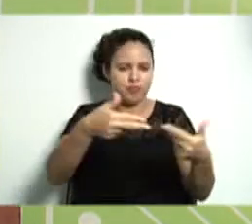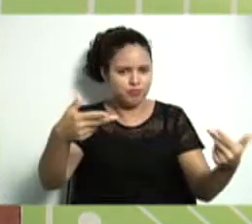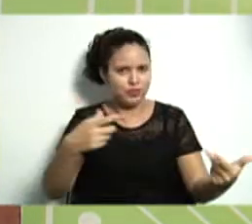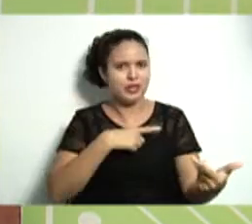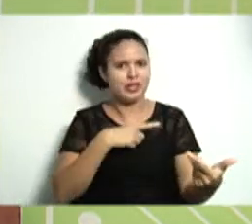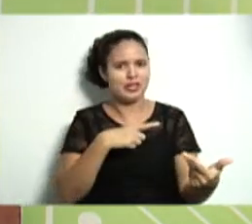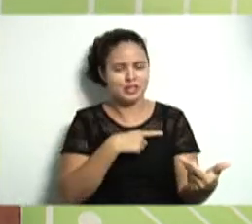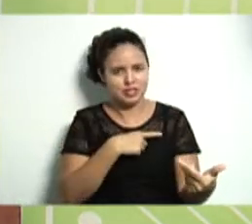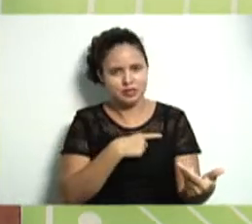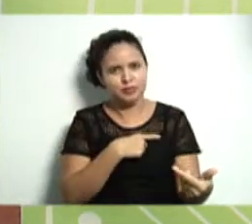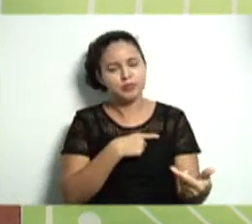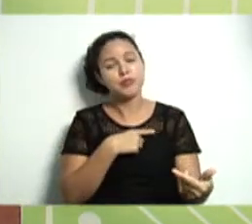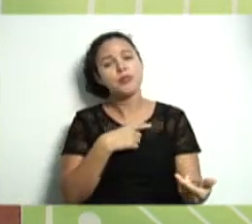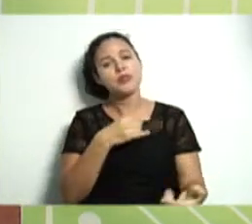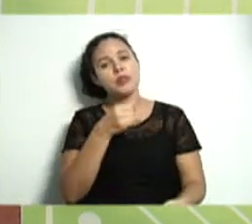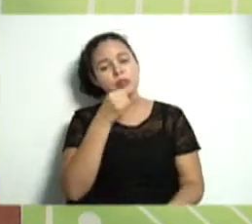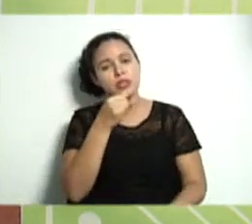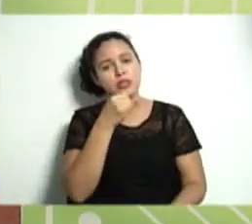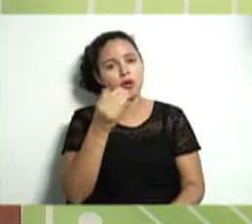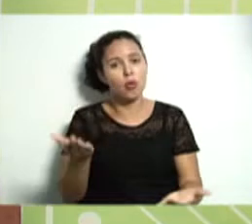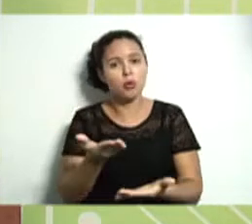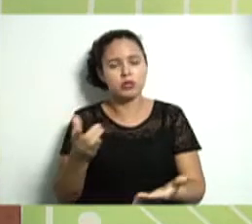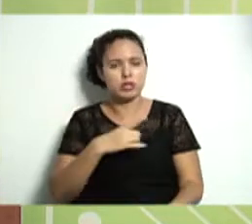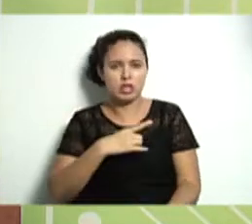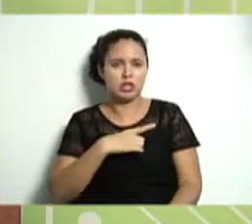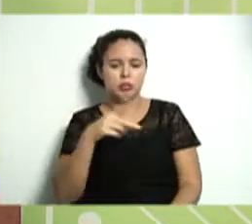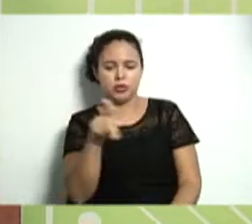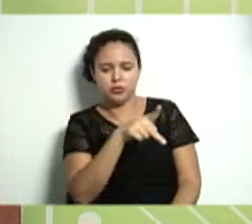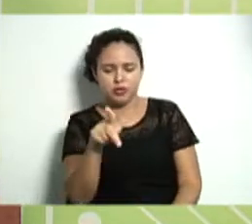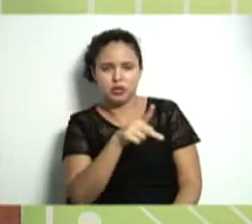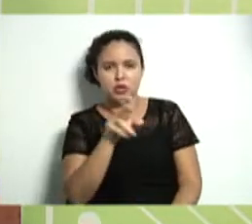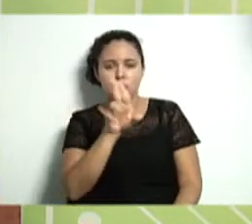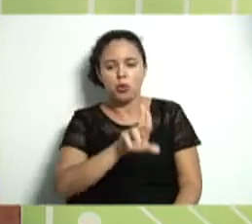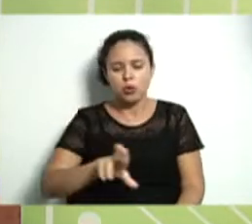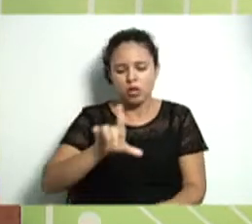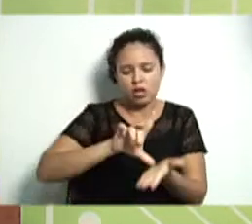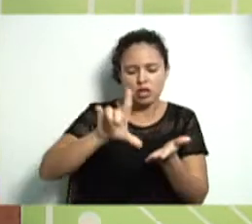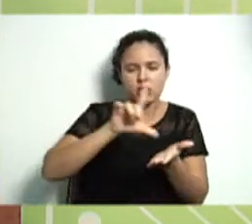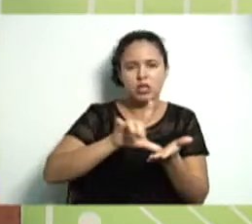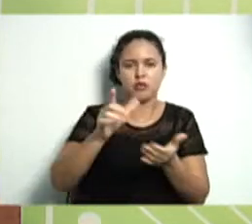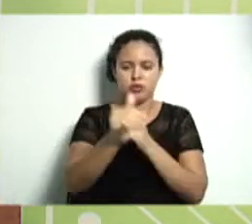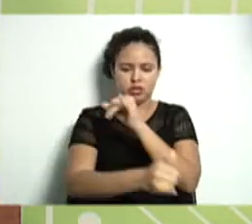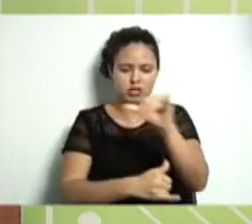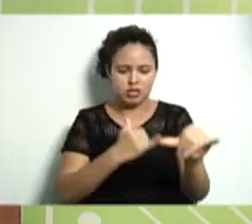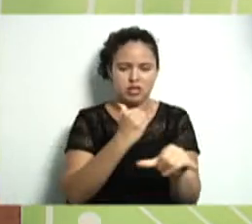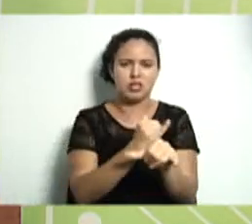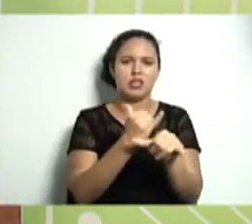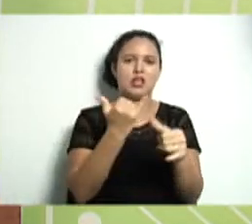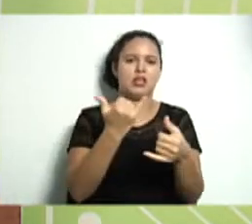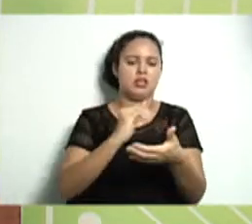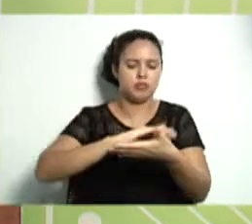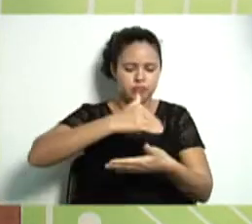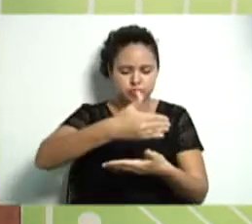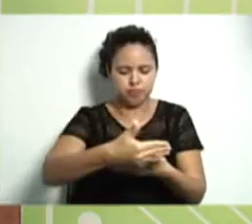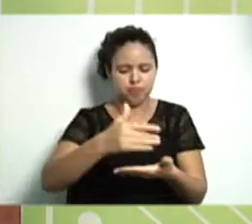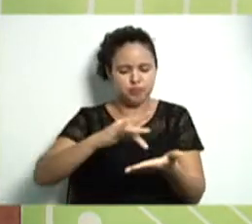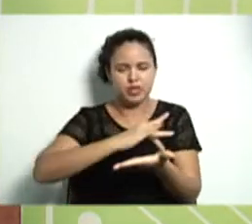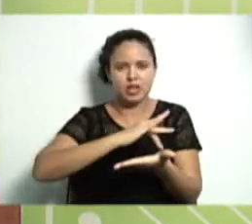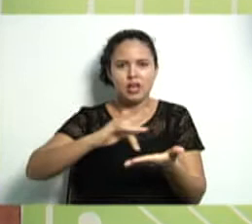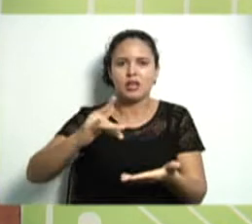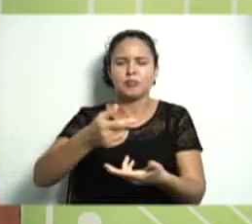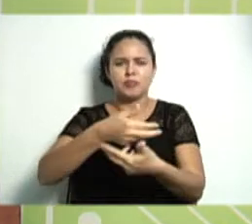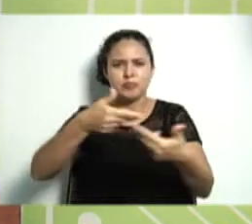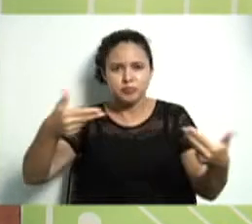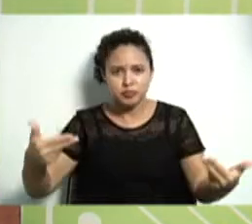utilizo o computador com acesso à internet, todas essas ferramentas que são necessárias